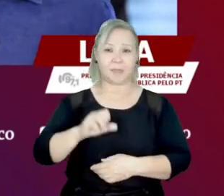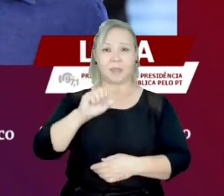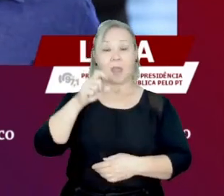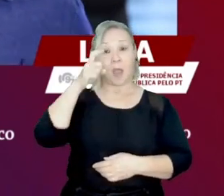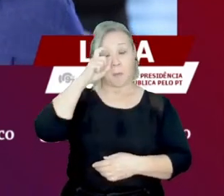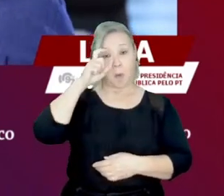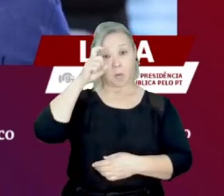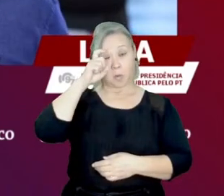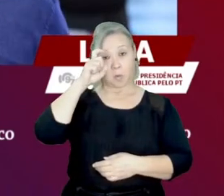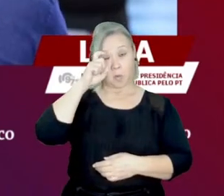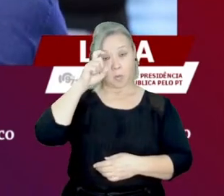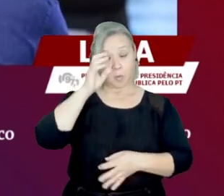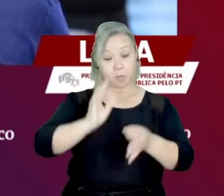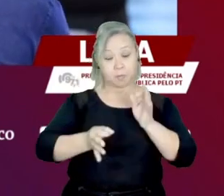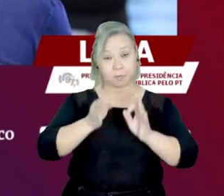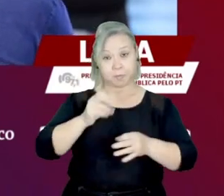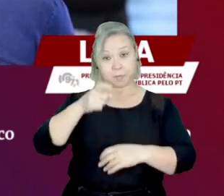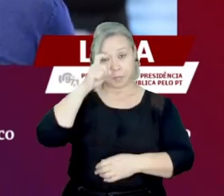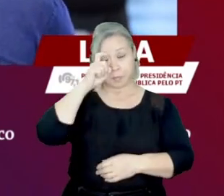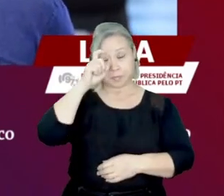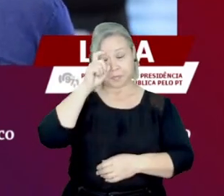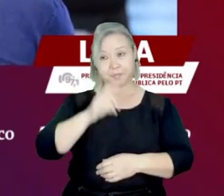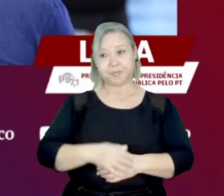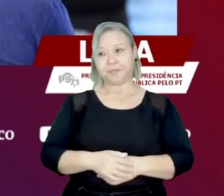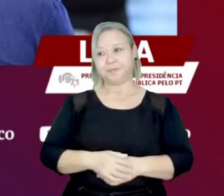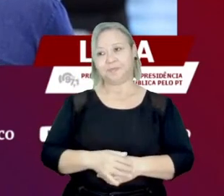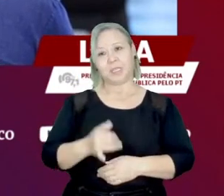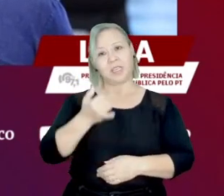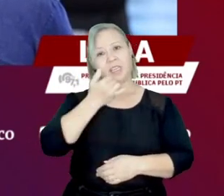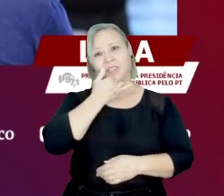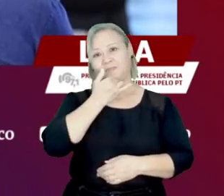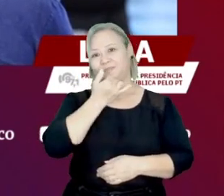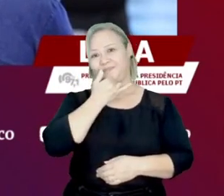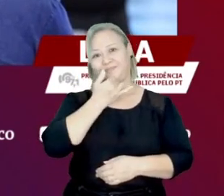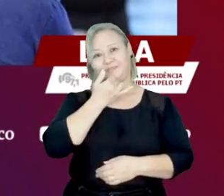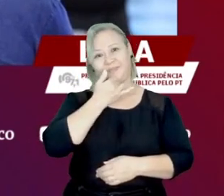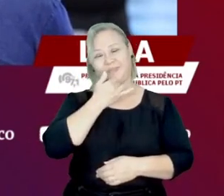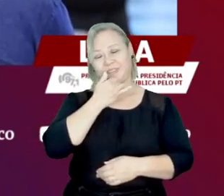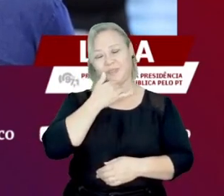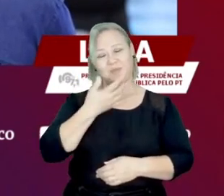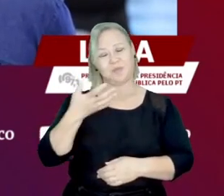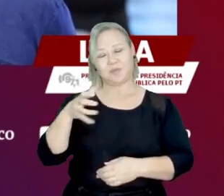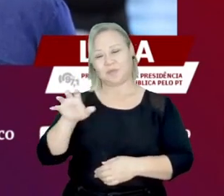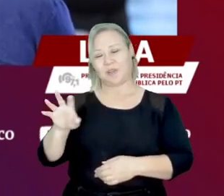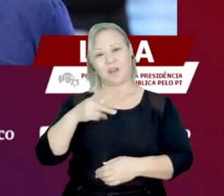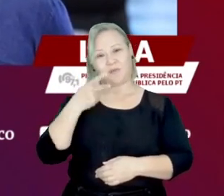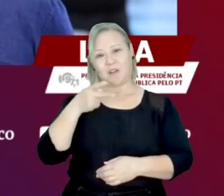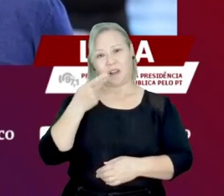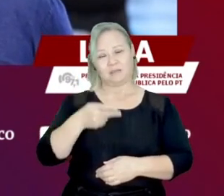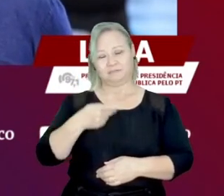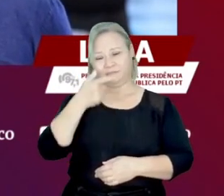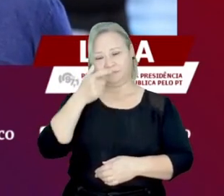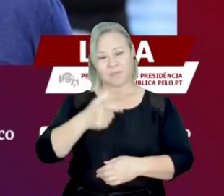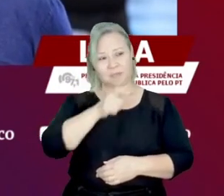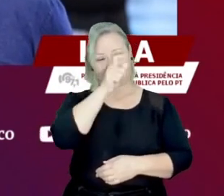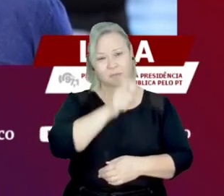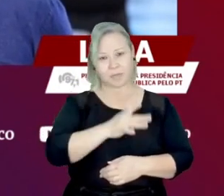É, Ciro Gomes. Olha, eu tive uma bela relação com o Ciro. Eu acho que